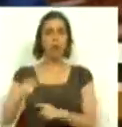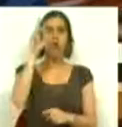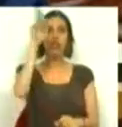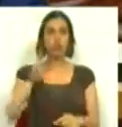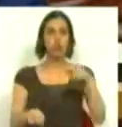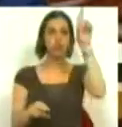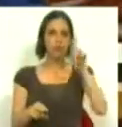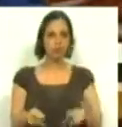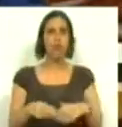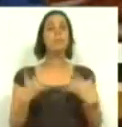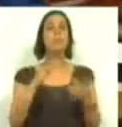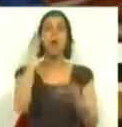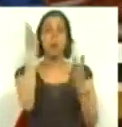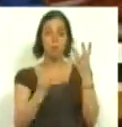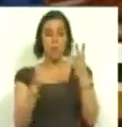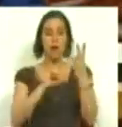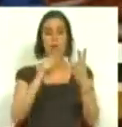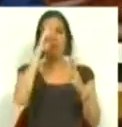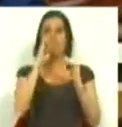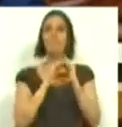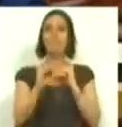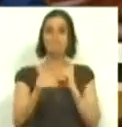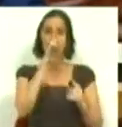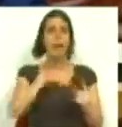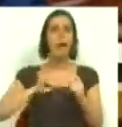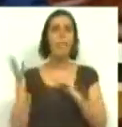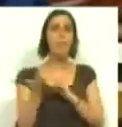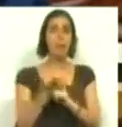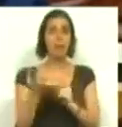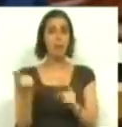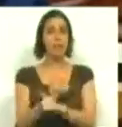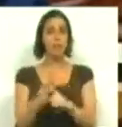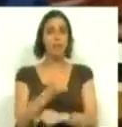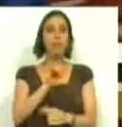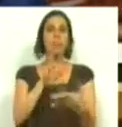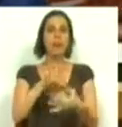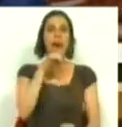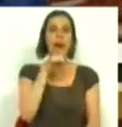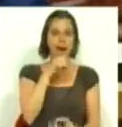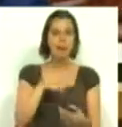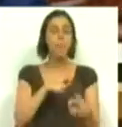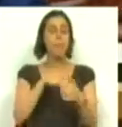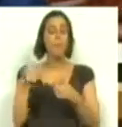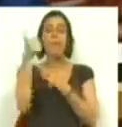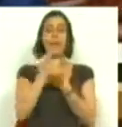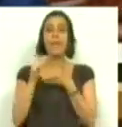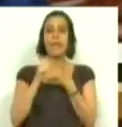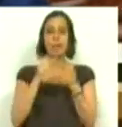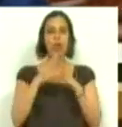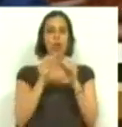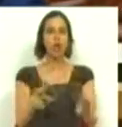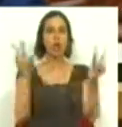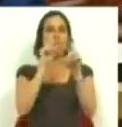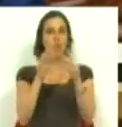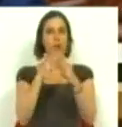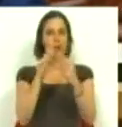das tarifas. Quarto, a sustentabilidade ambiental dos recursos hídricos. Quinto, a reestruturação